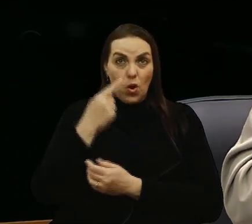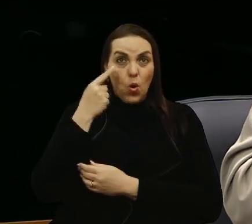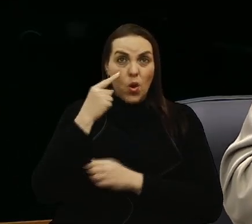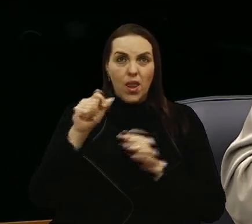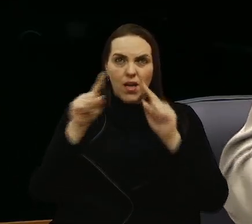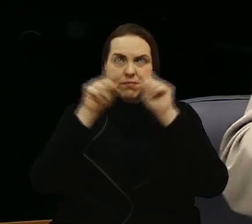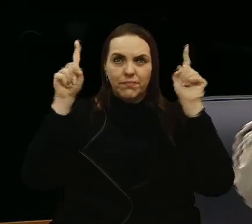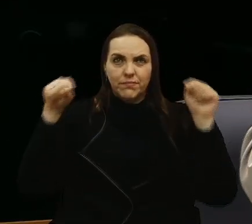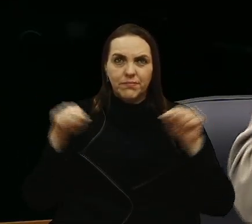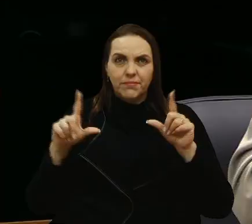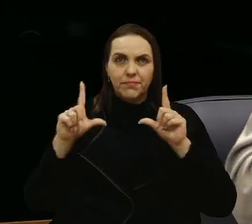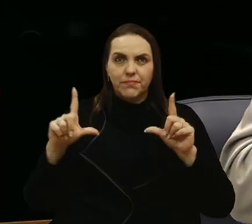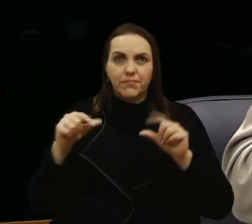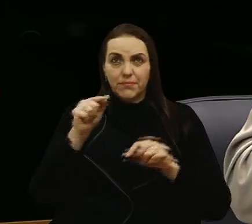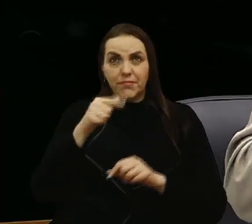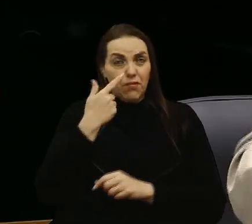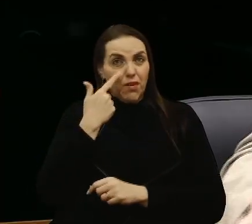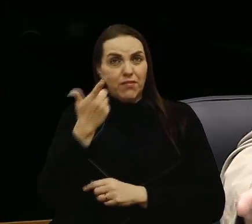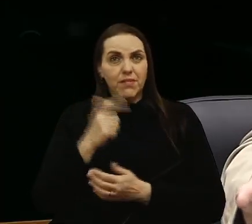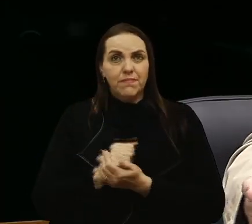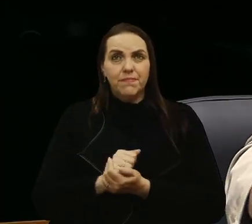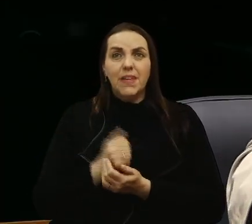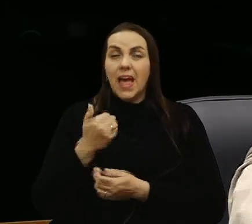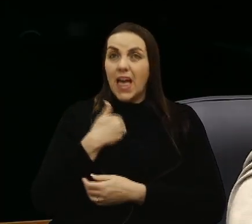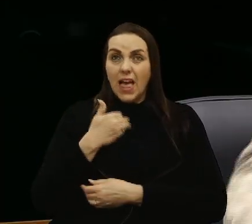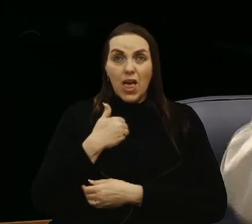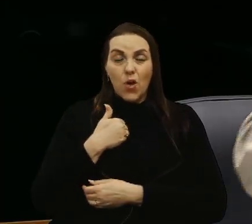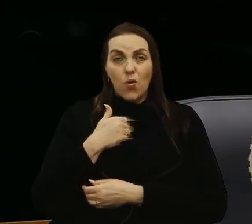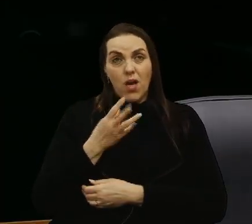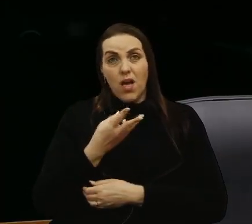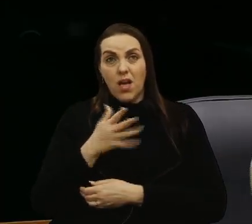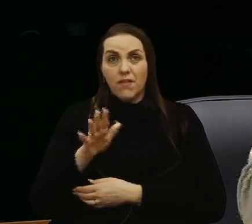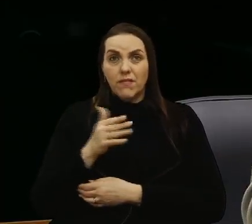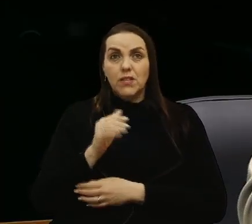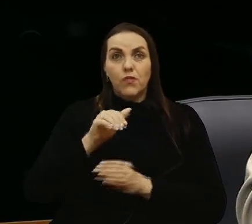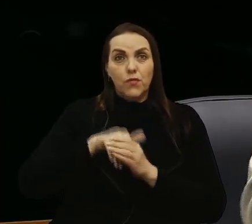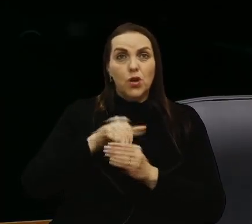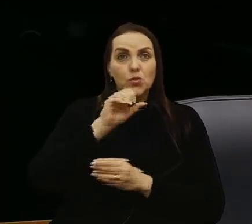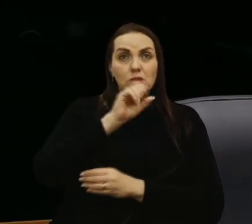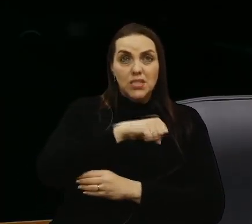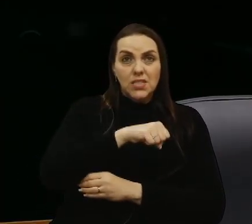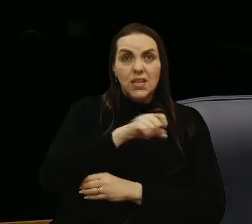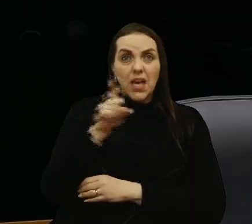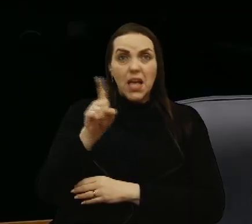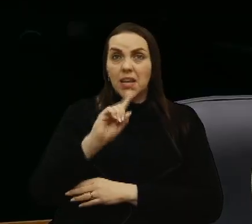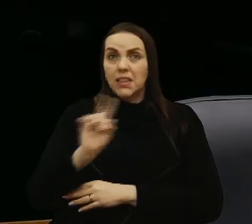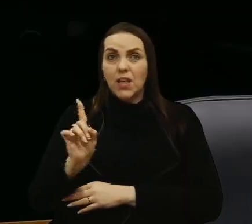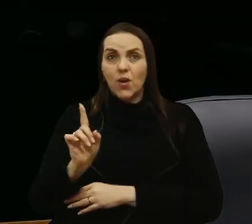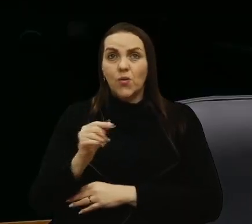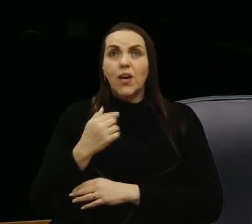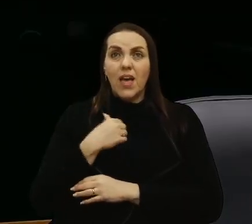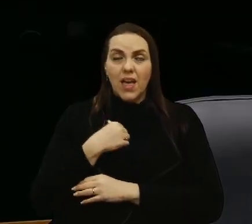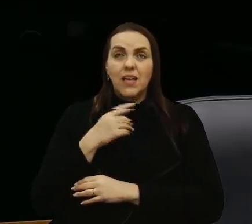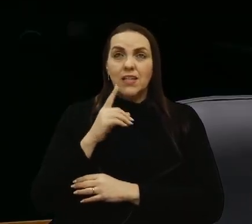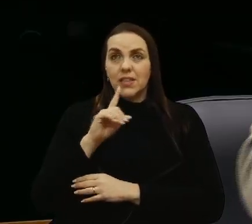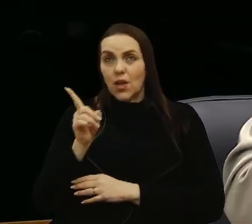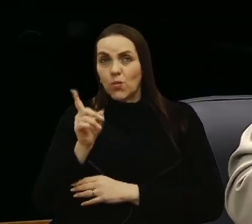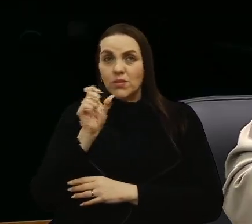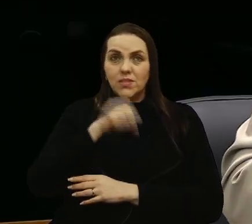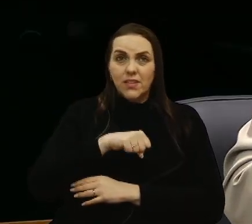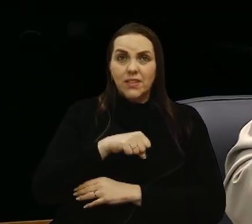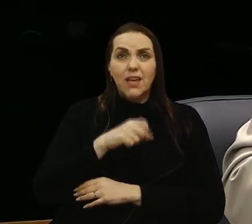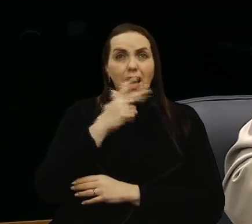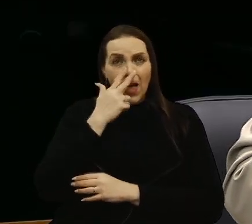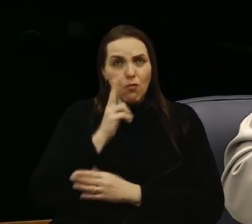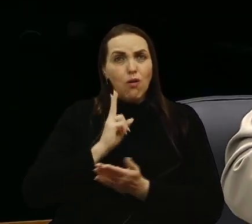Casa Legislativa vai verificar que eu, muitas vezes, voto sim e ele vota não, eu voto sim. E hoje é um dia que nós seguimos